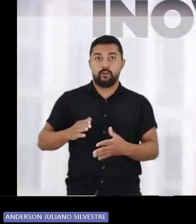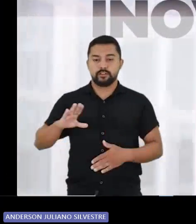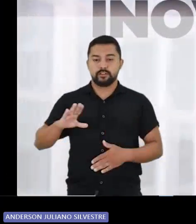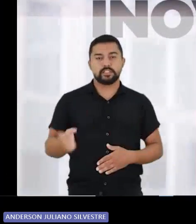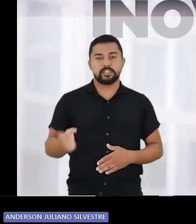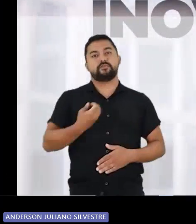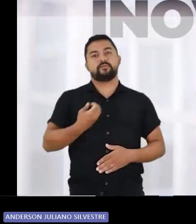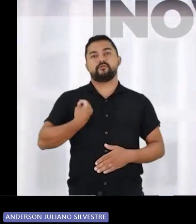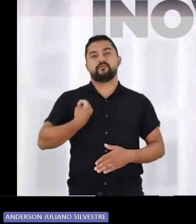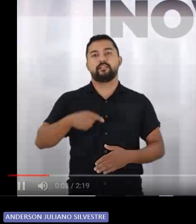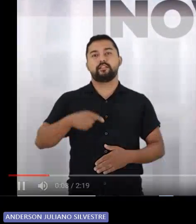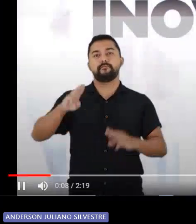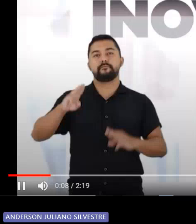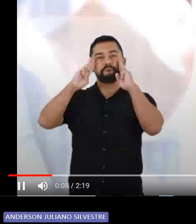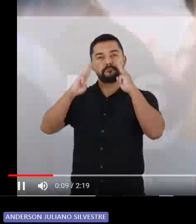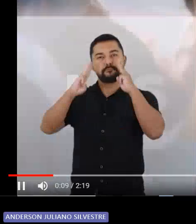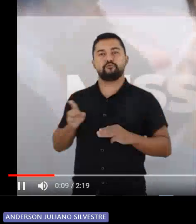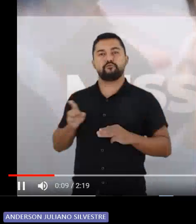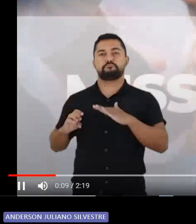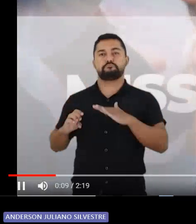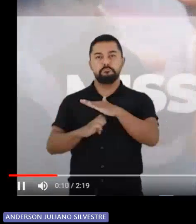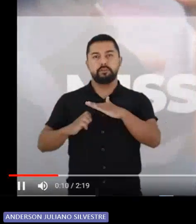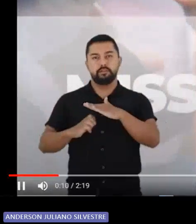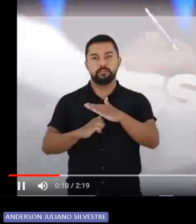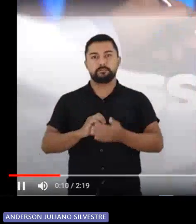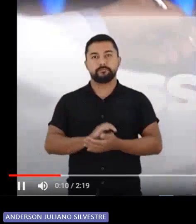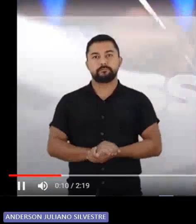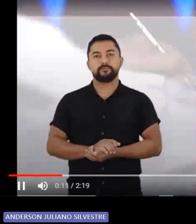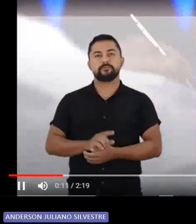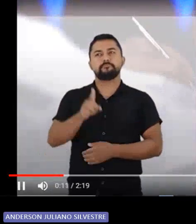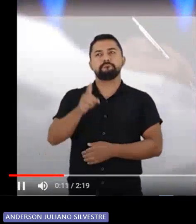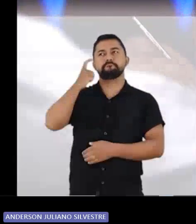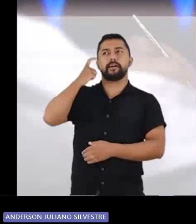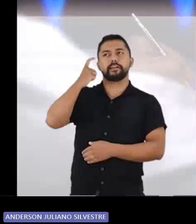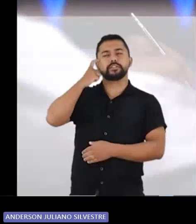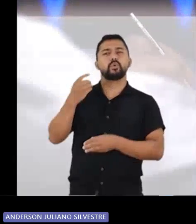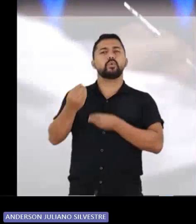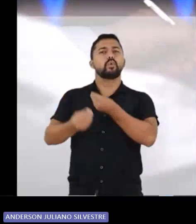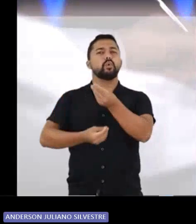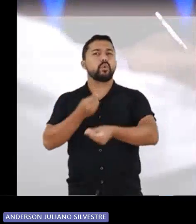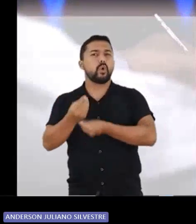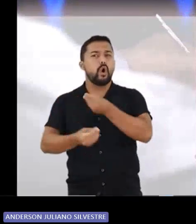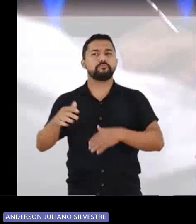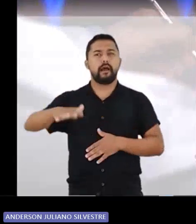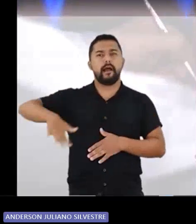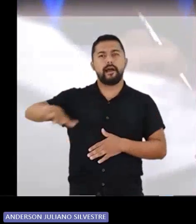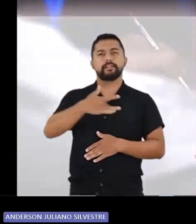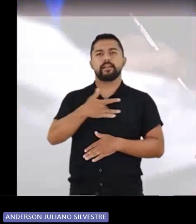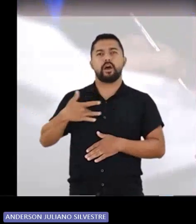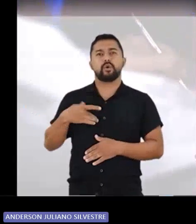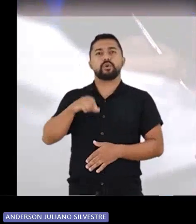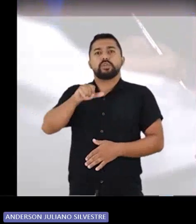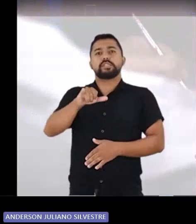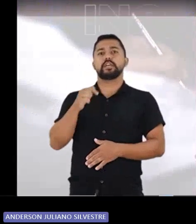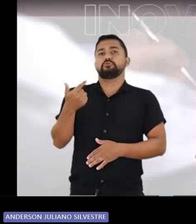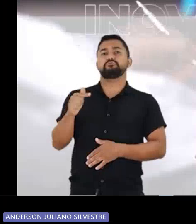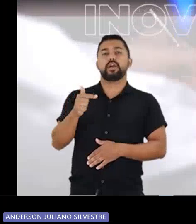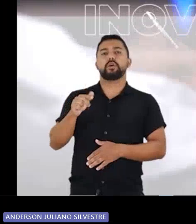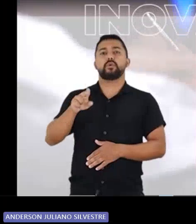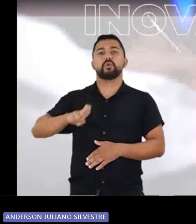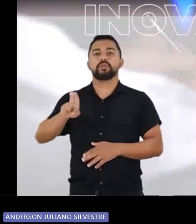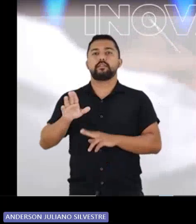Inovar para salvar vidas. Esta é a missão da TecMedic. Você já se perguntou como seria o mercado da saúde